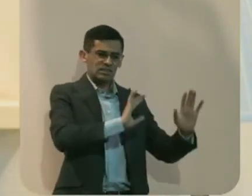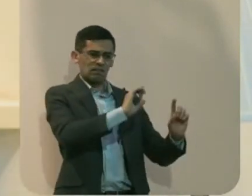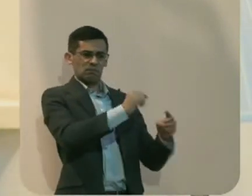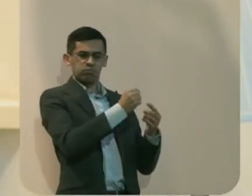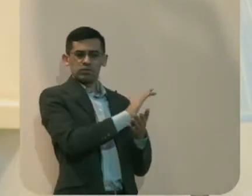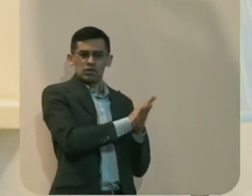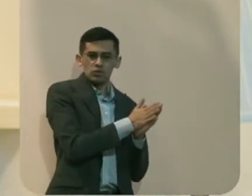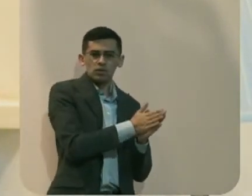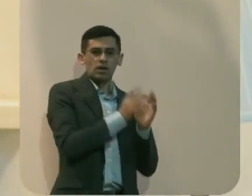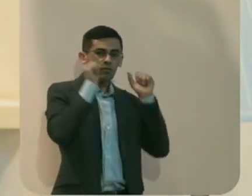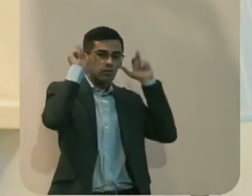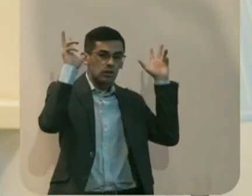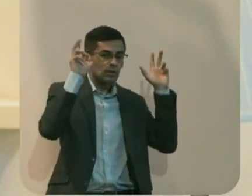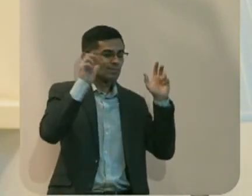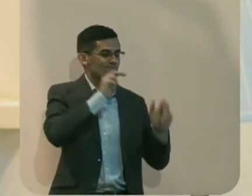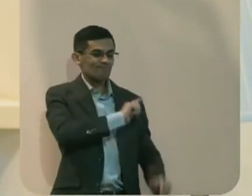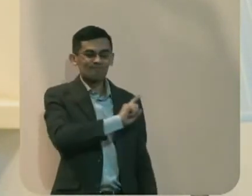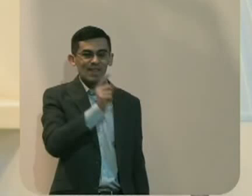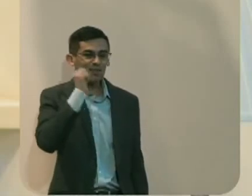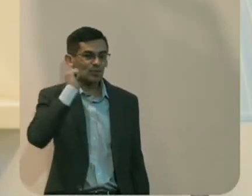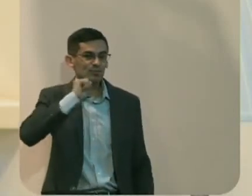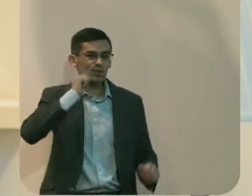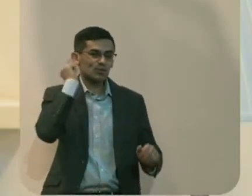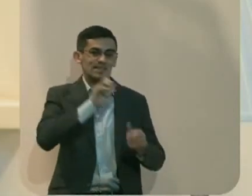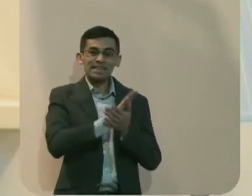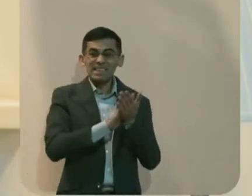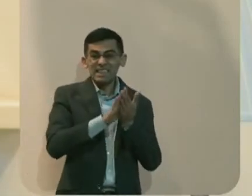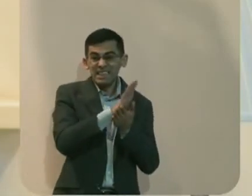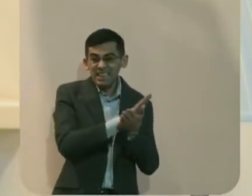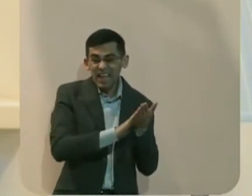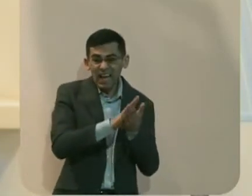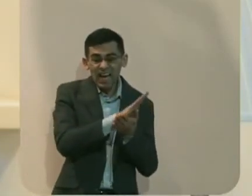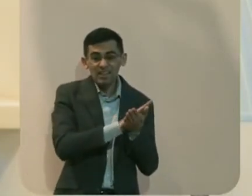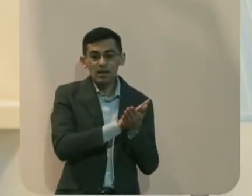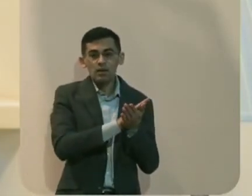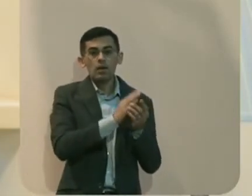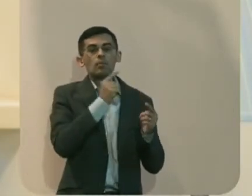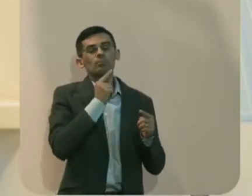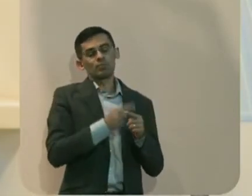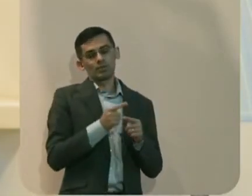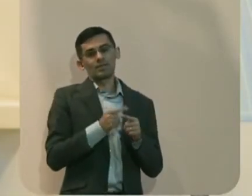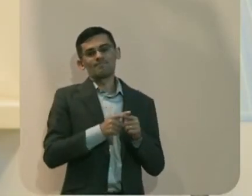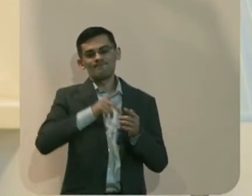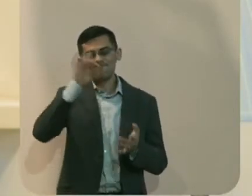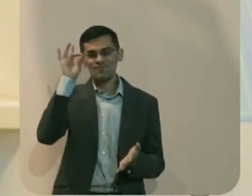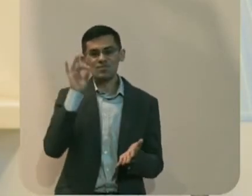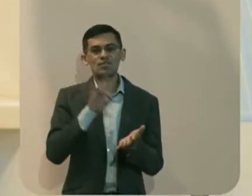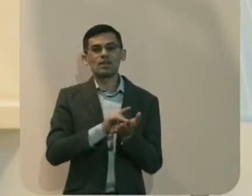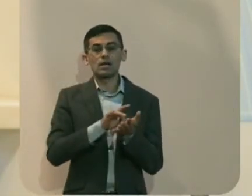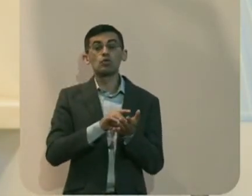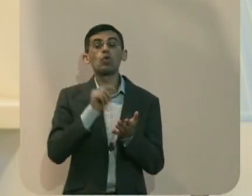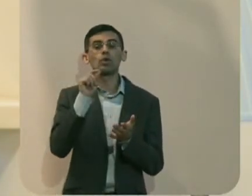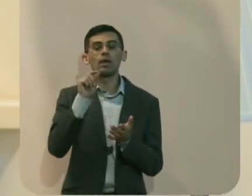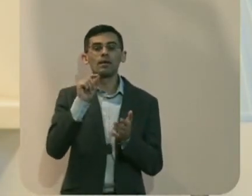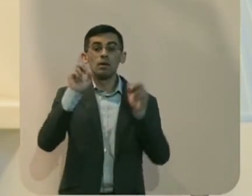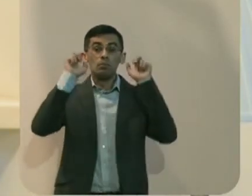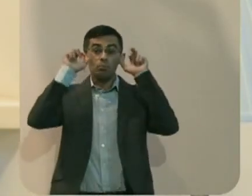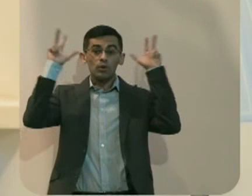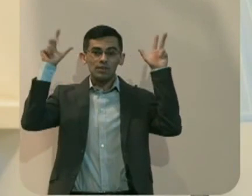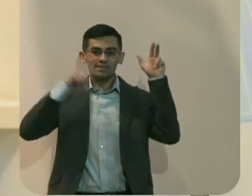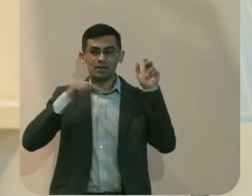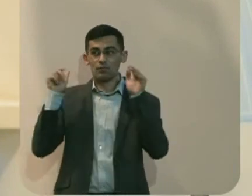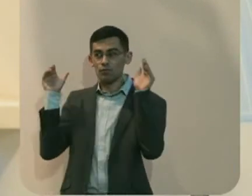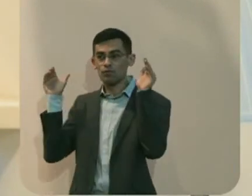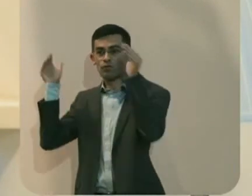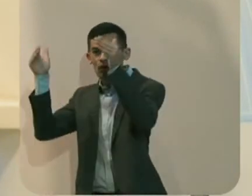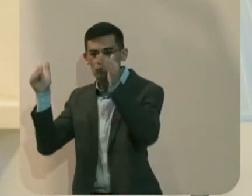derrubá-lo, ninguém conseguiu mover nada na direção daquele homem, porque o foco dele não era a